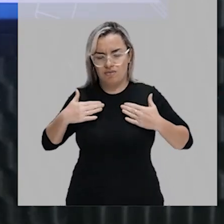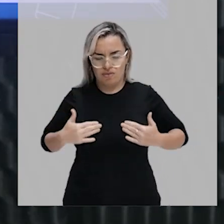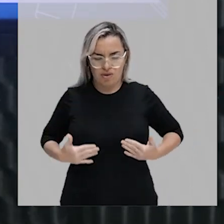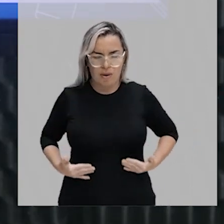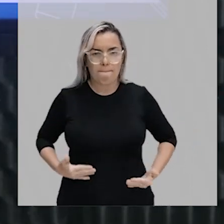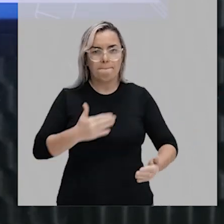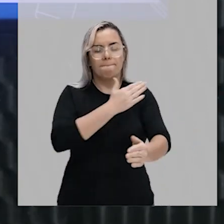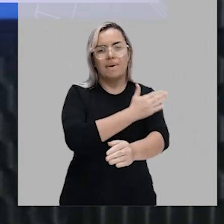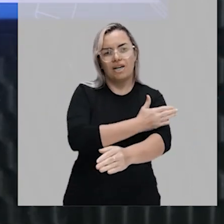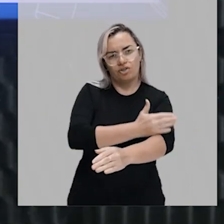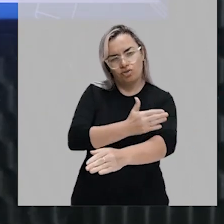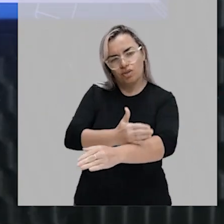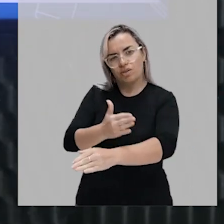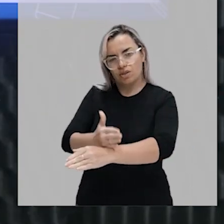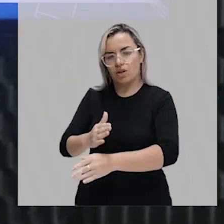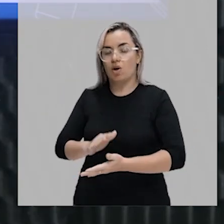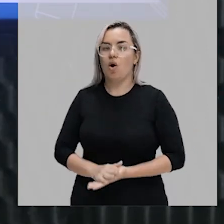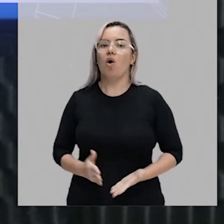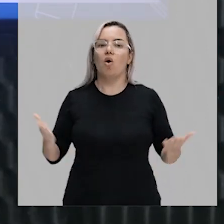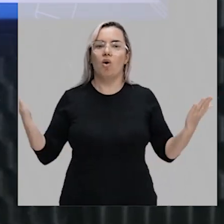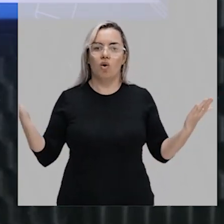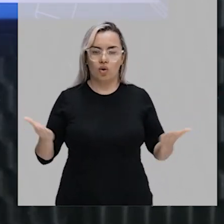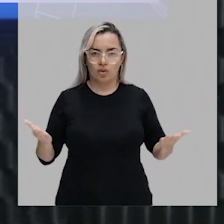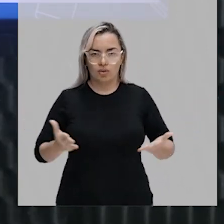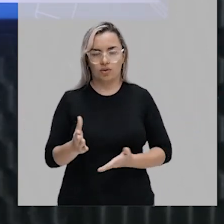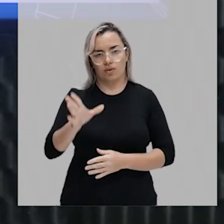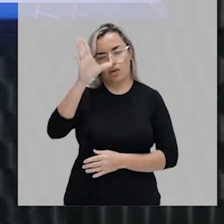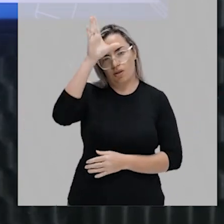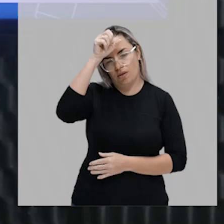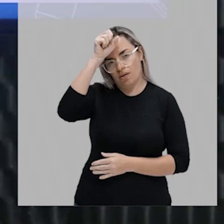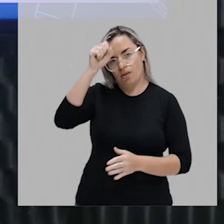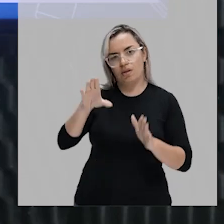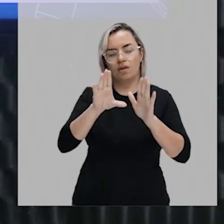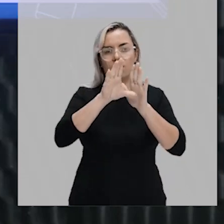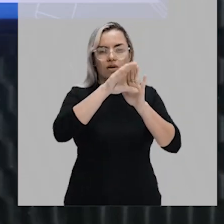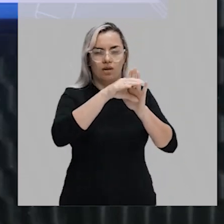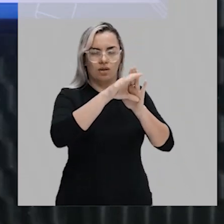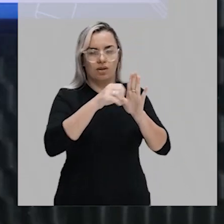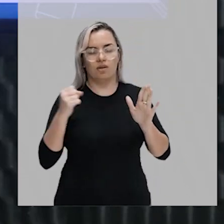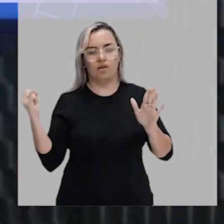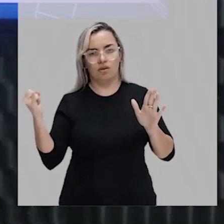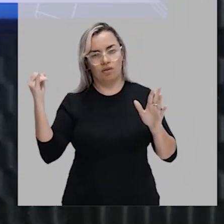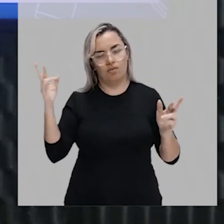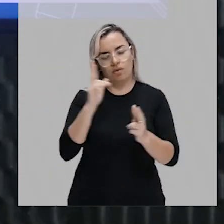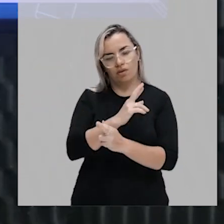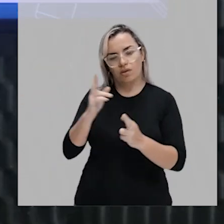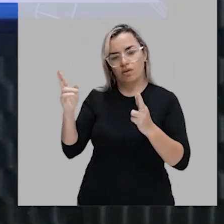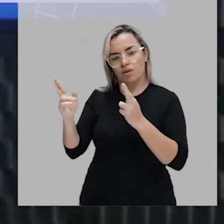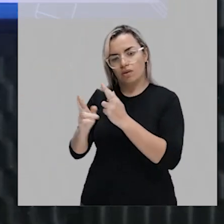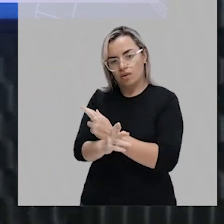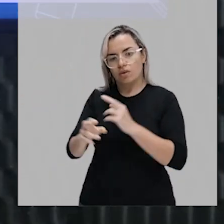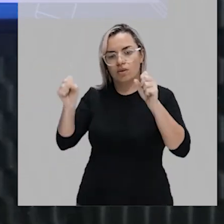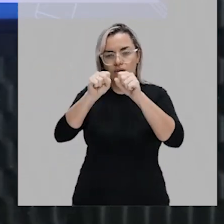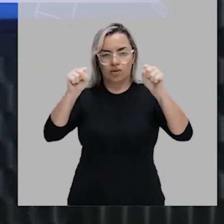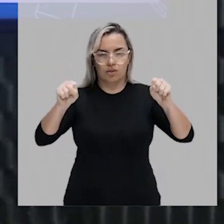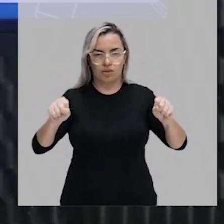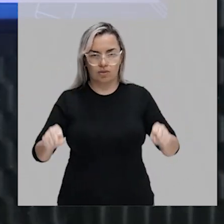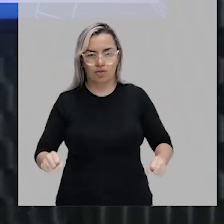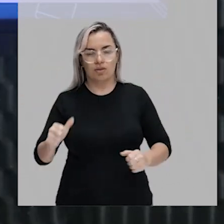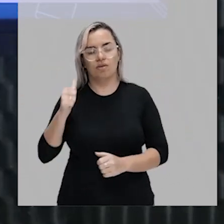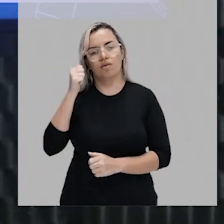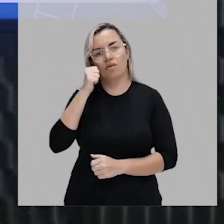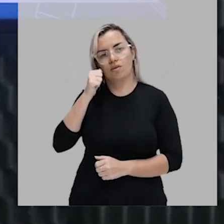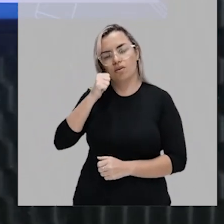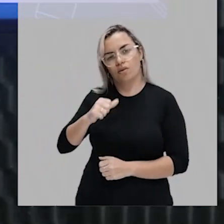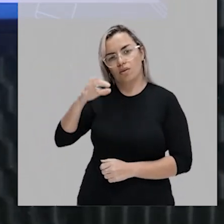vai aprender a relembrar de alguns conceitos importantes relacionados ao sistema genital feminino, tá